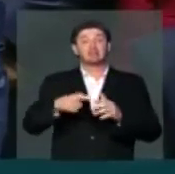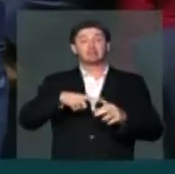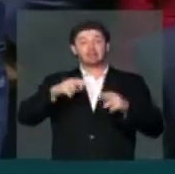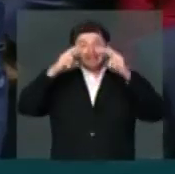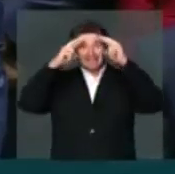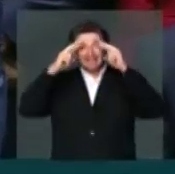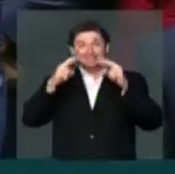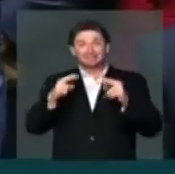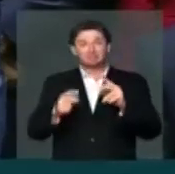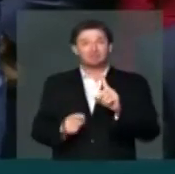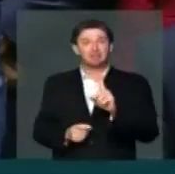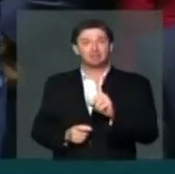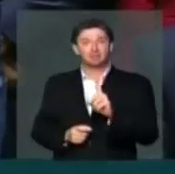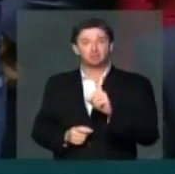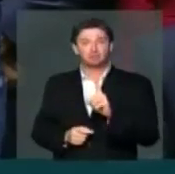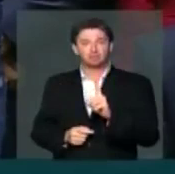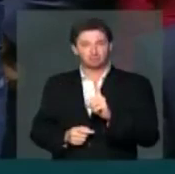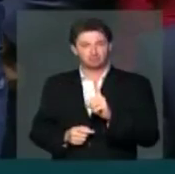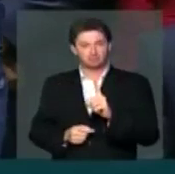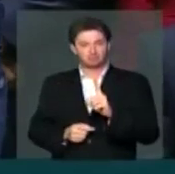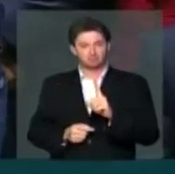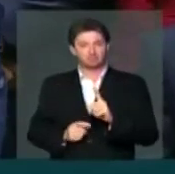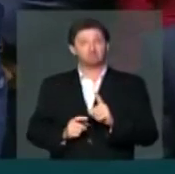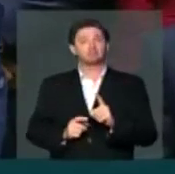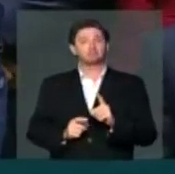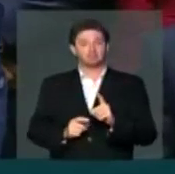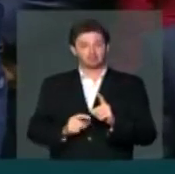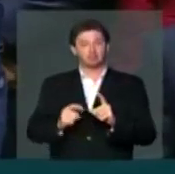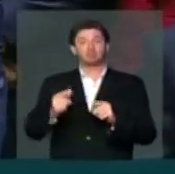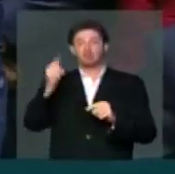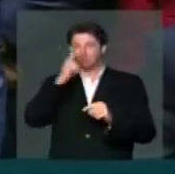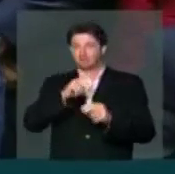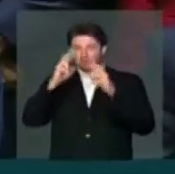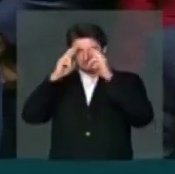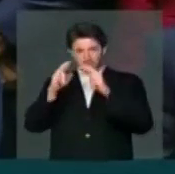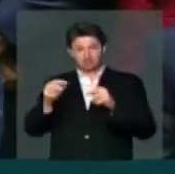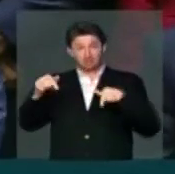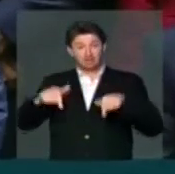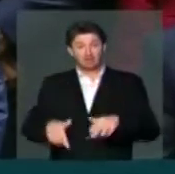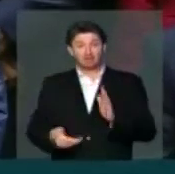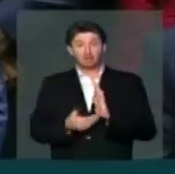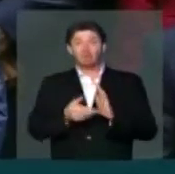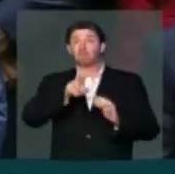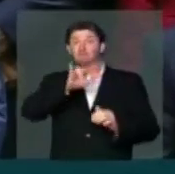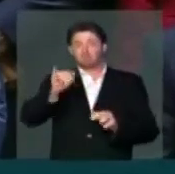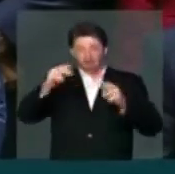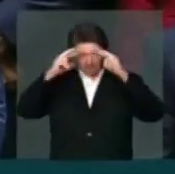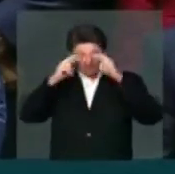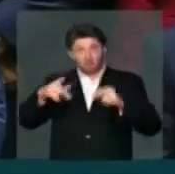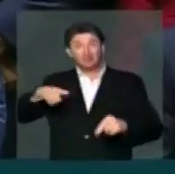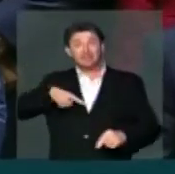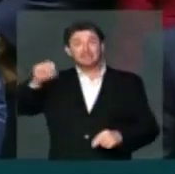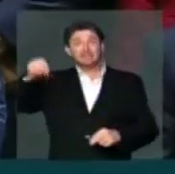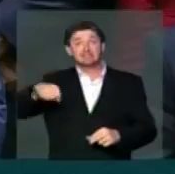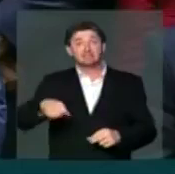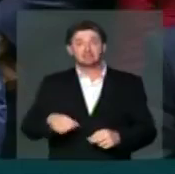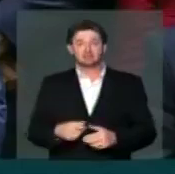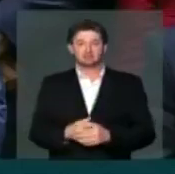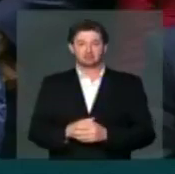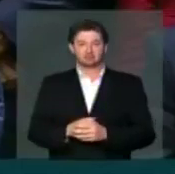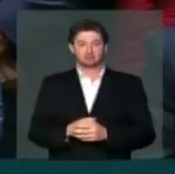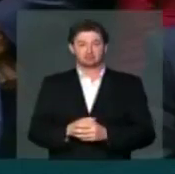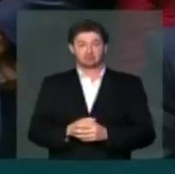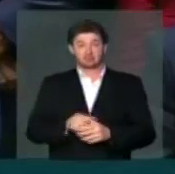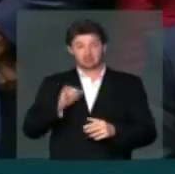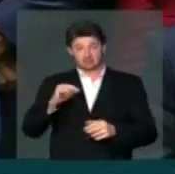ao respeito, para que possa ser respeitado. Essa casa vai se dar ao respeito,